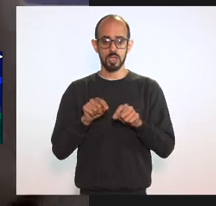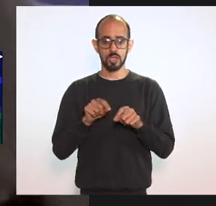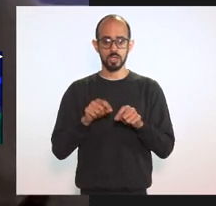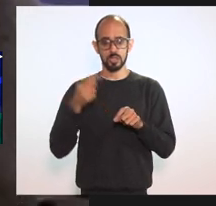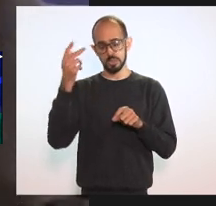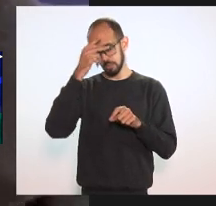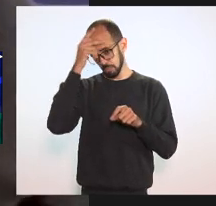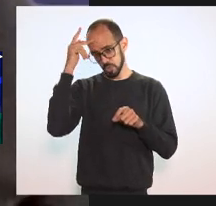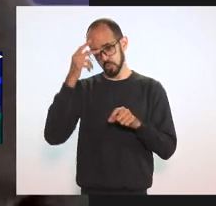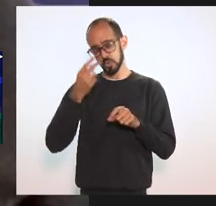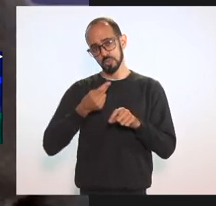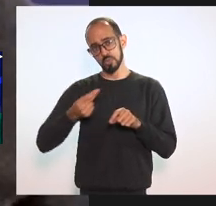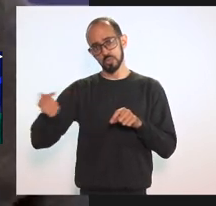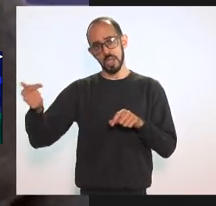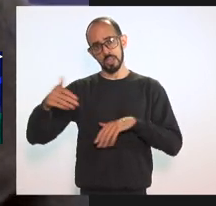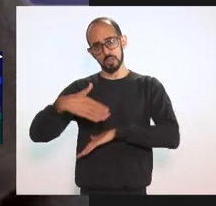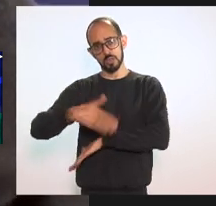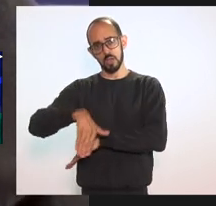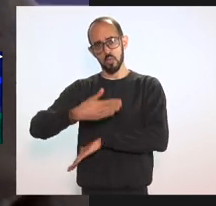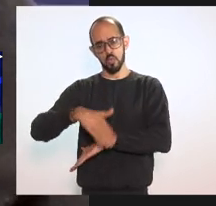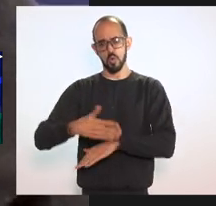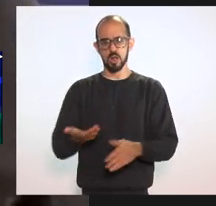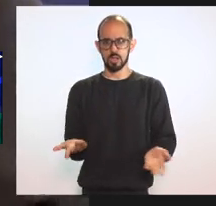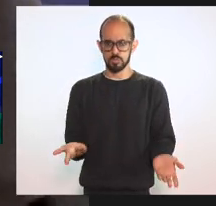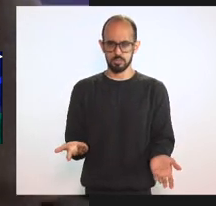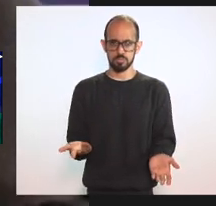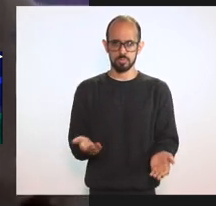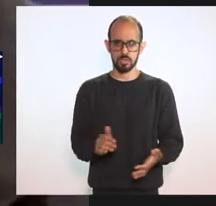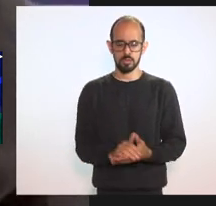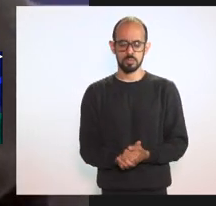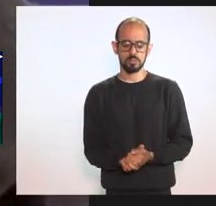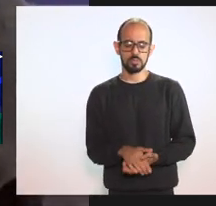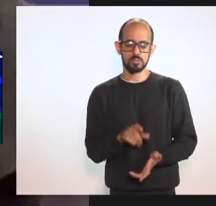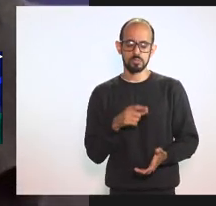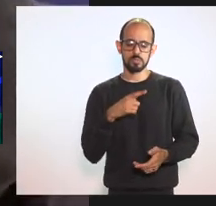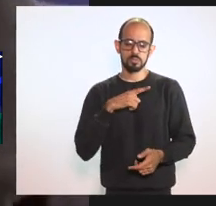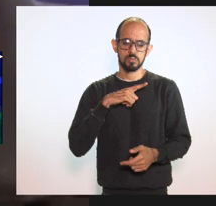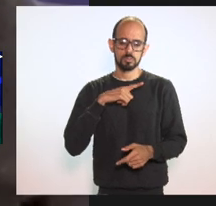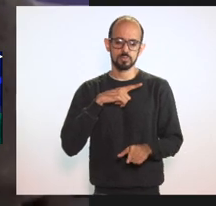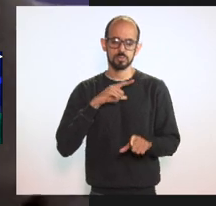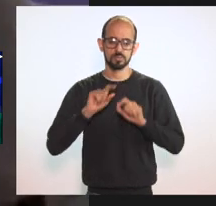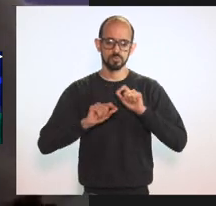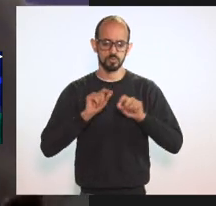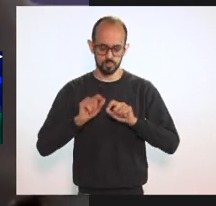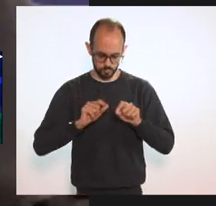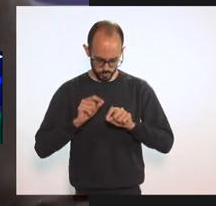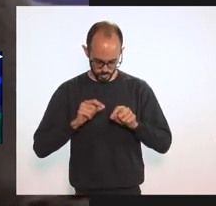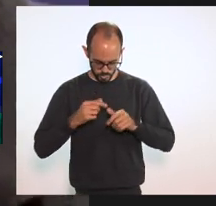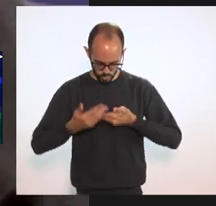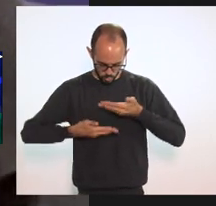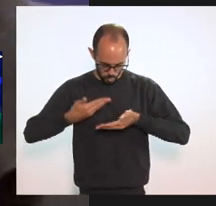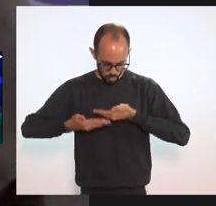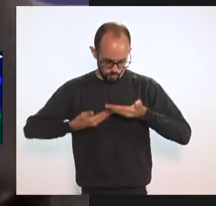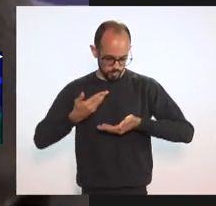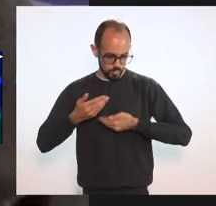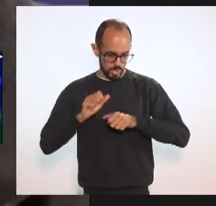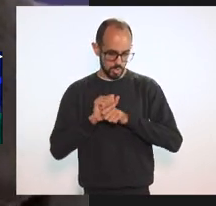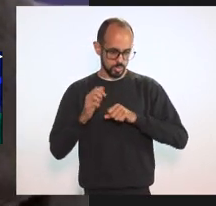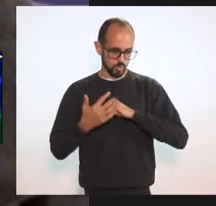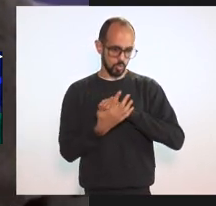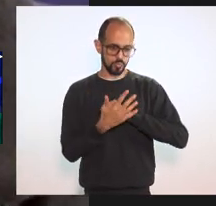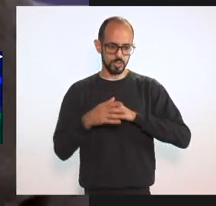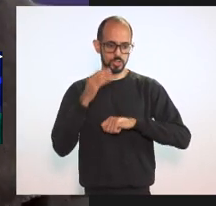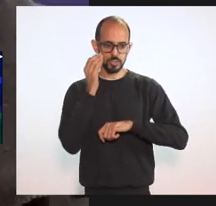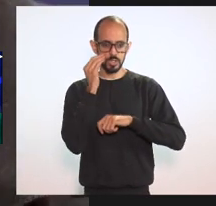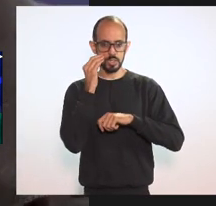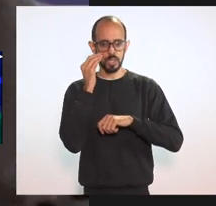pela rua gente tem que tá chamando atenção então a gente tem sim a conviver com esses convide tentar